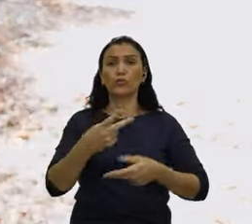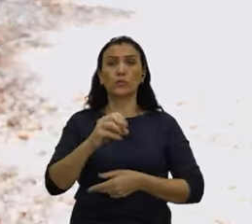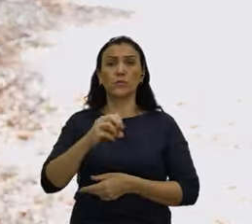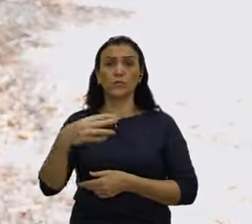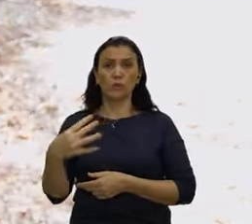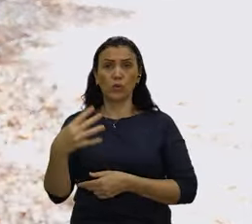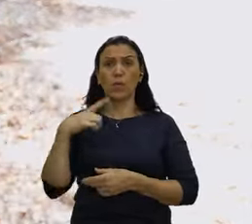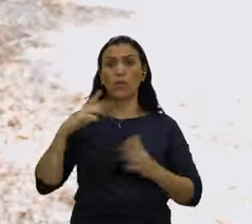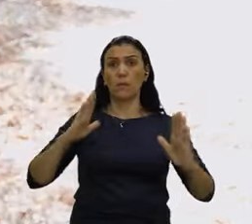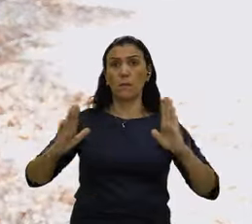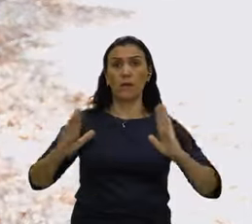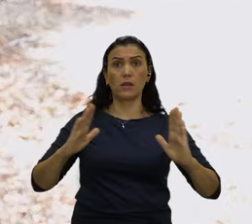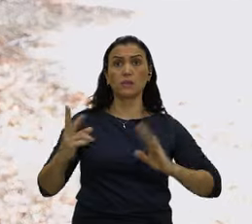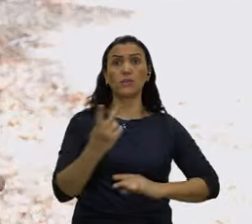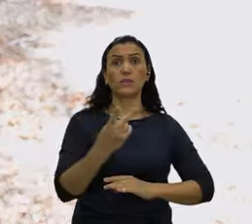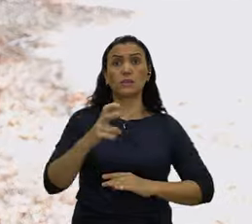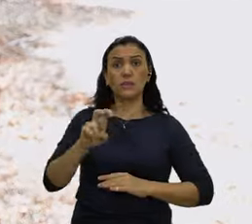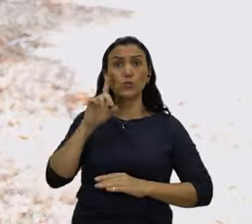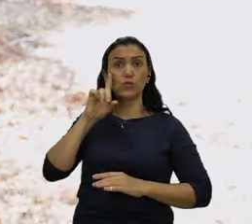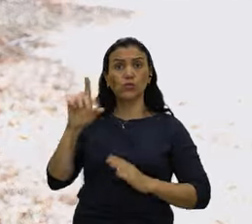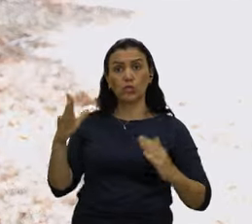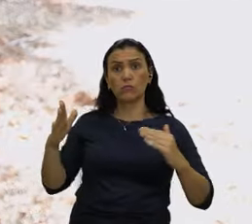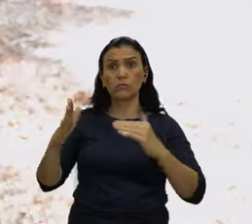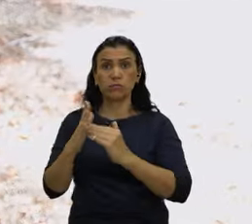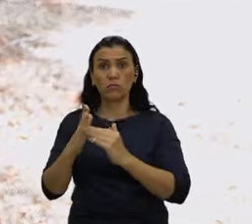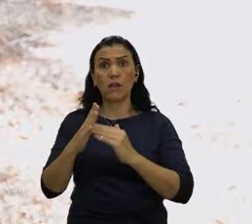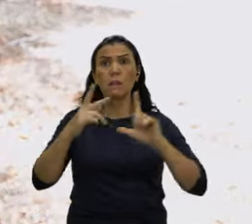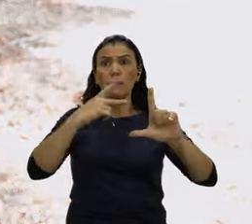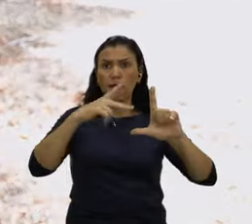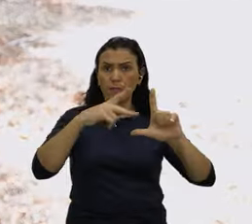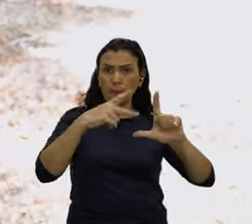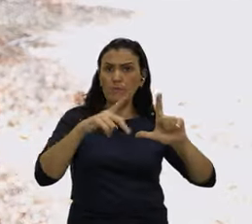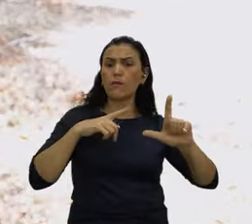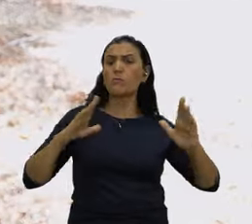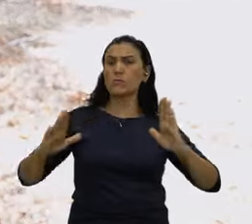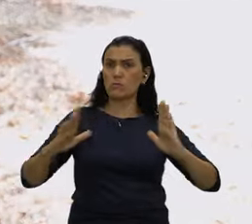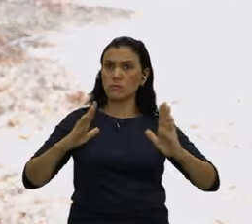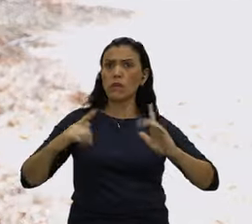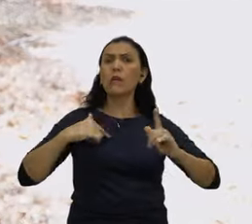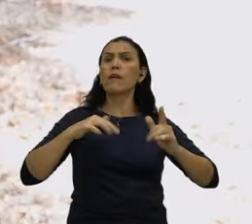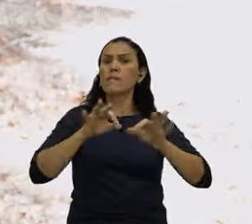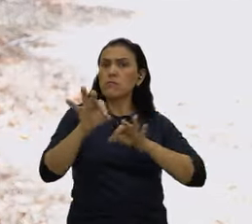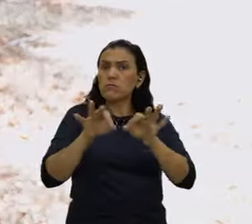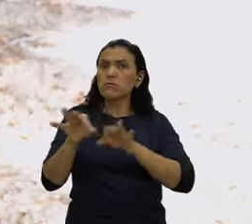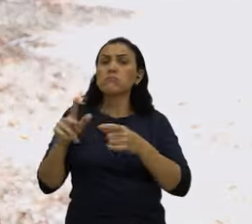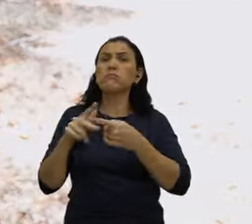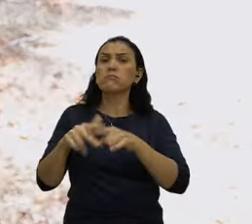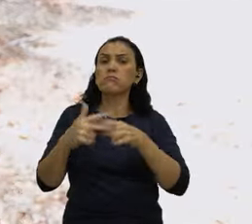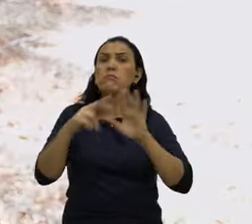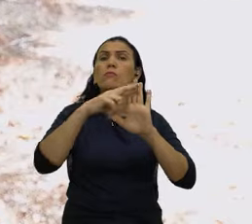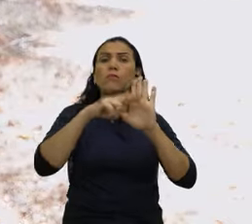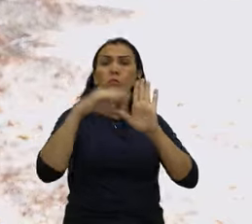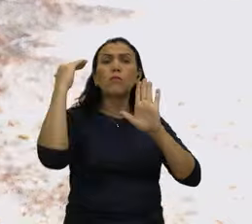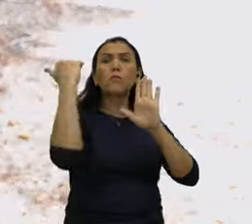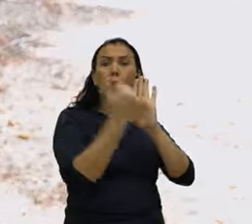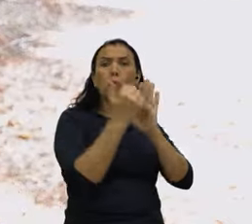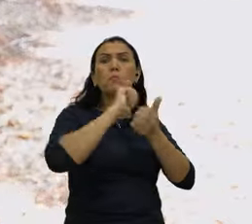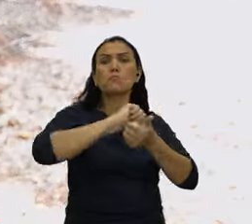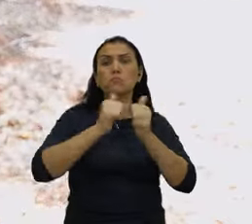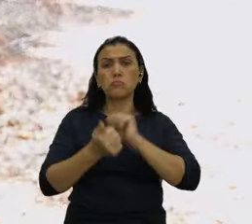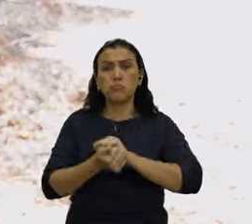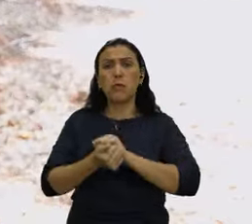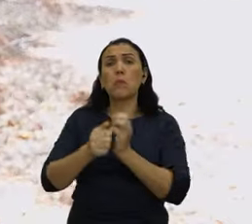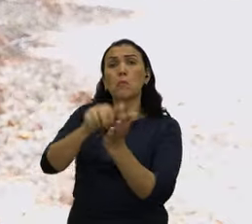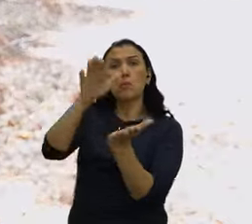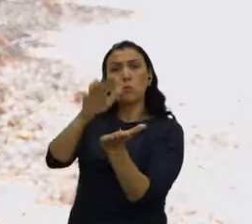2024, deu prazo de 25 dias para que as plataformas se adequassem às normas sob pena de multa